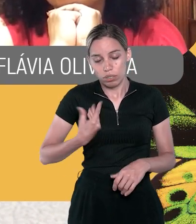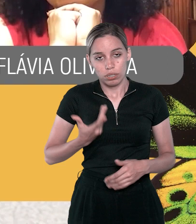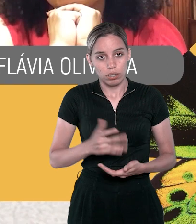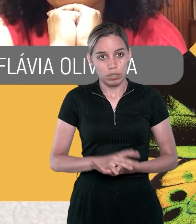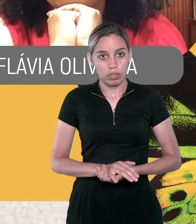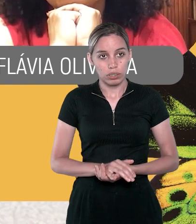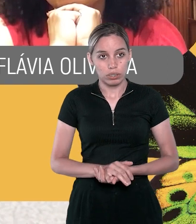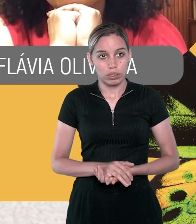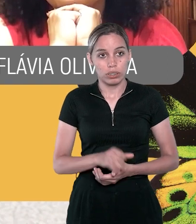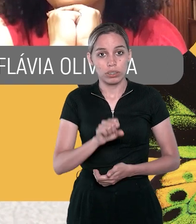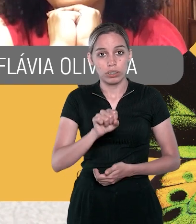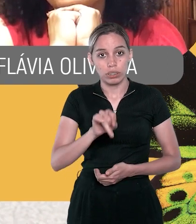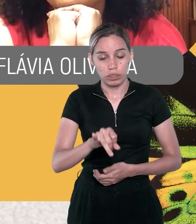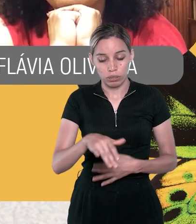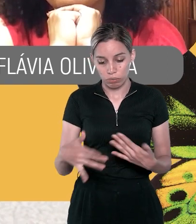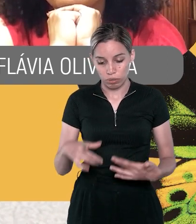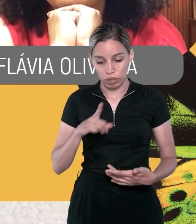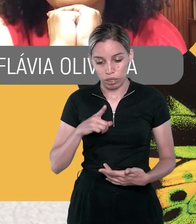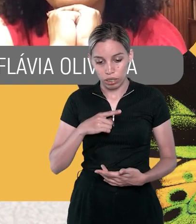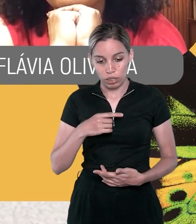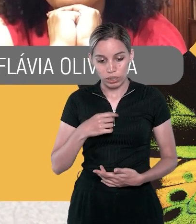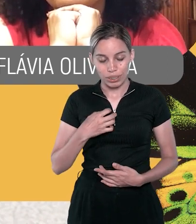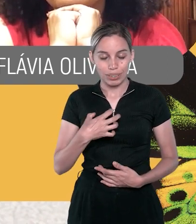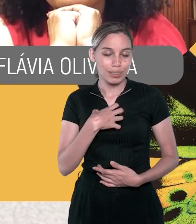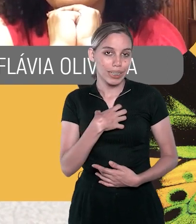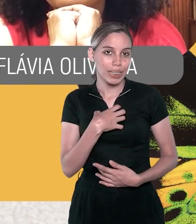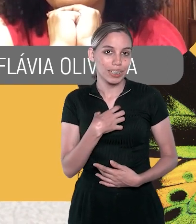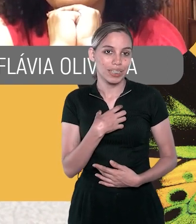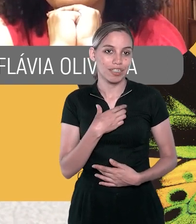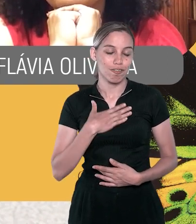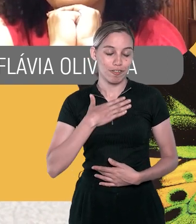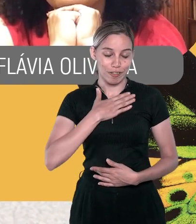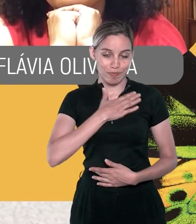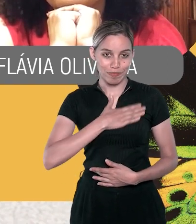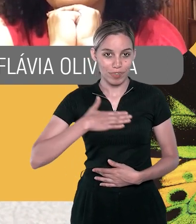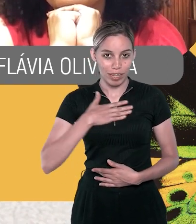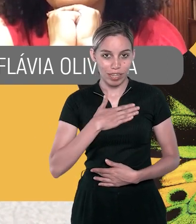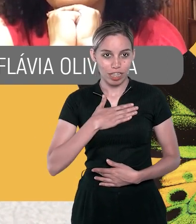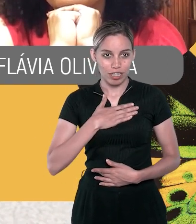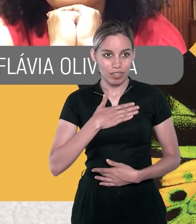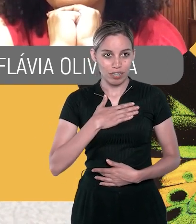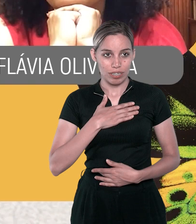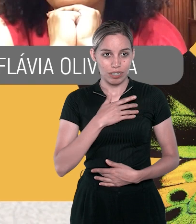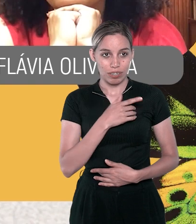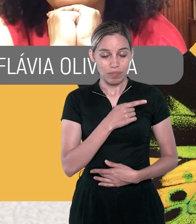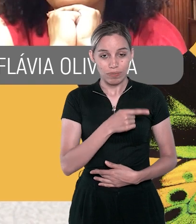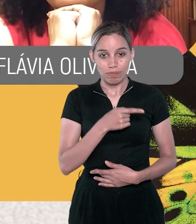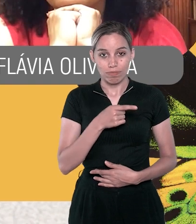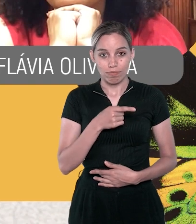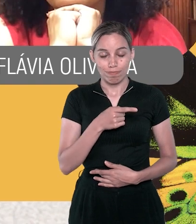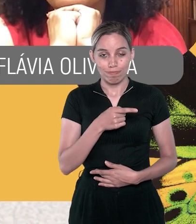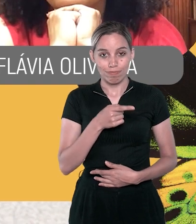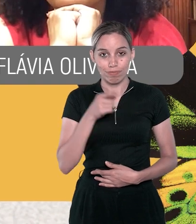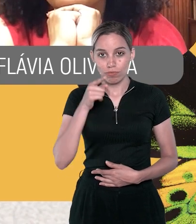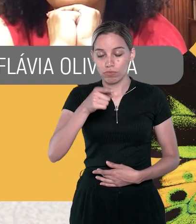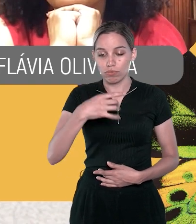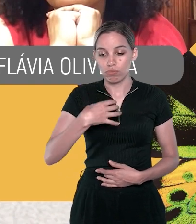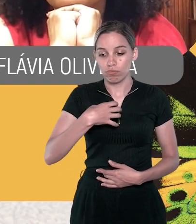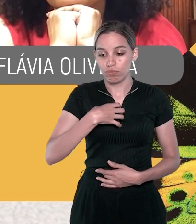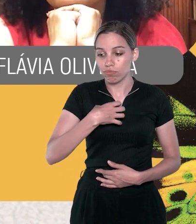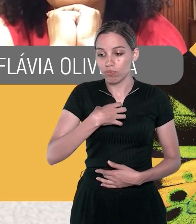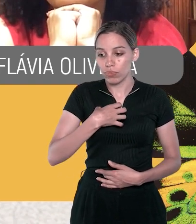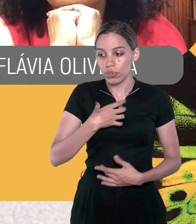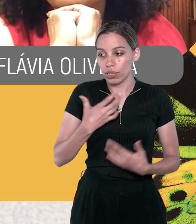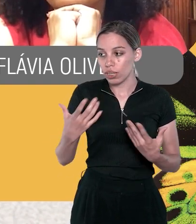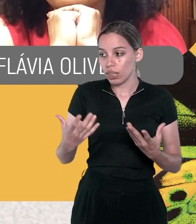se tomando de prazer por aquela atividade, você não tem outra forma de entrar nisso do